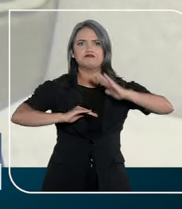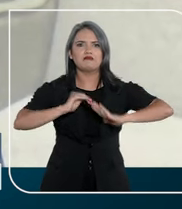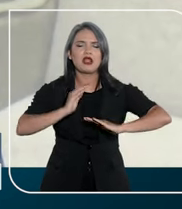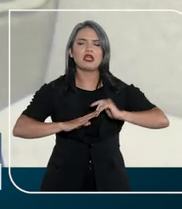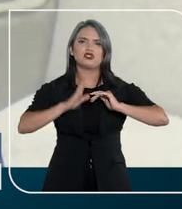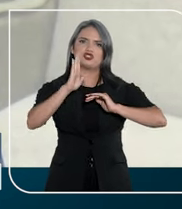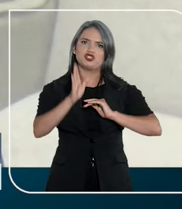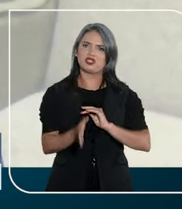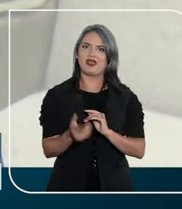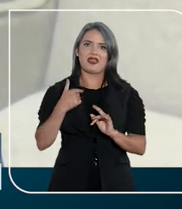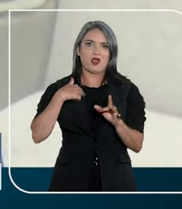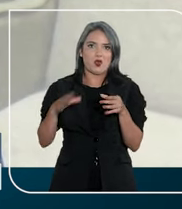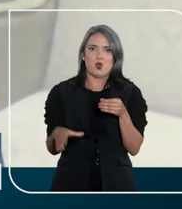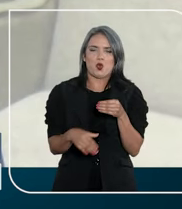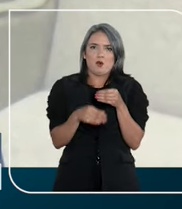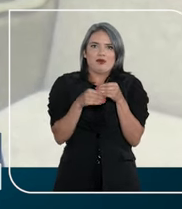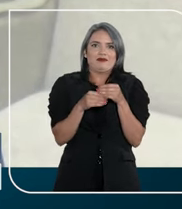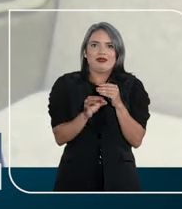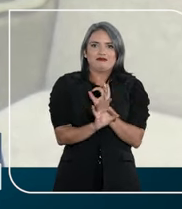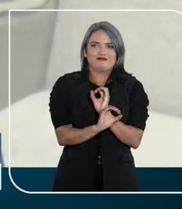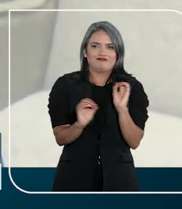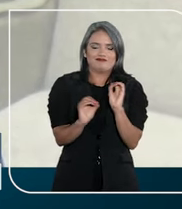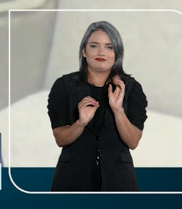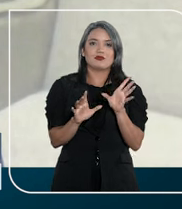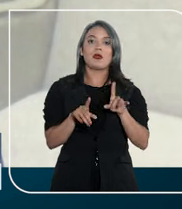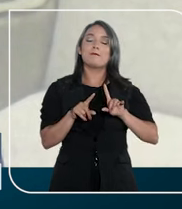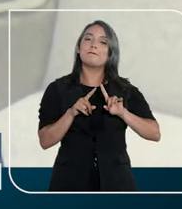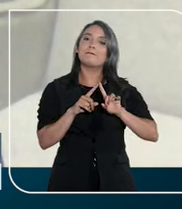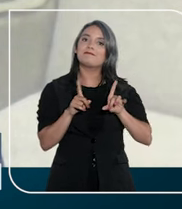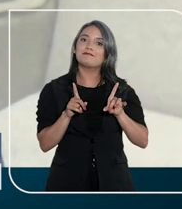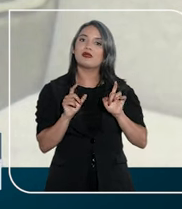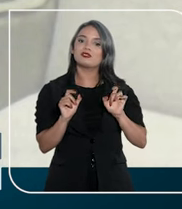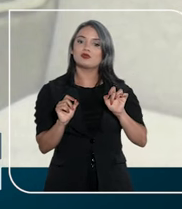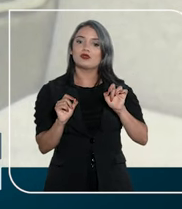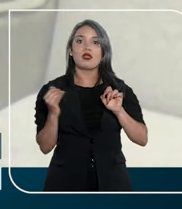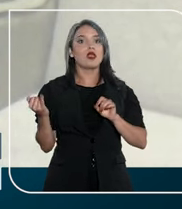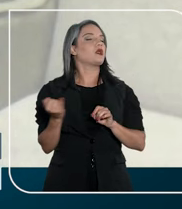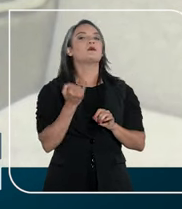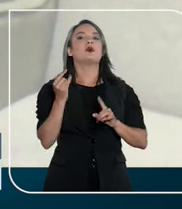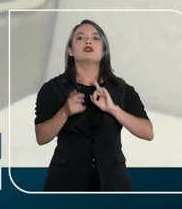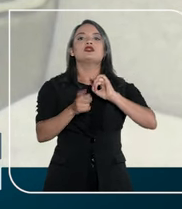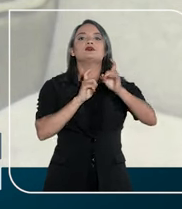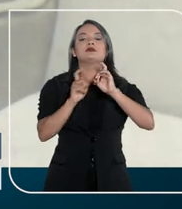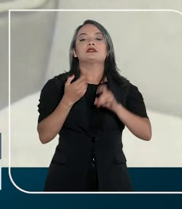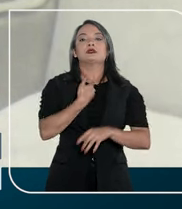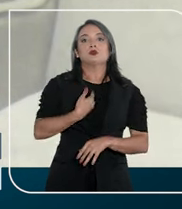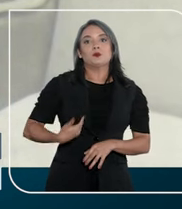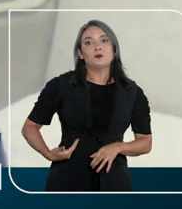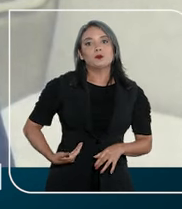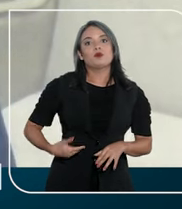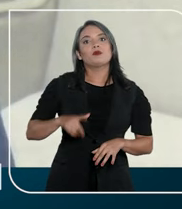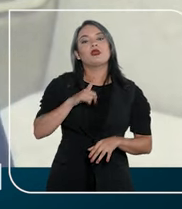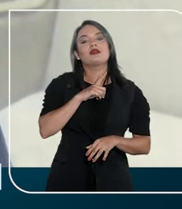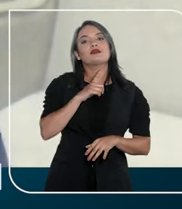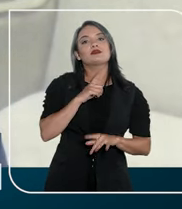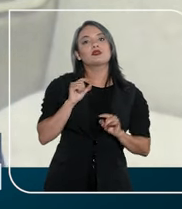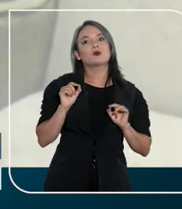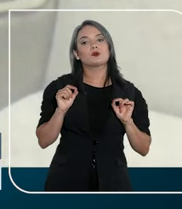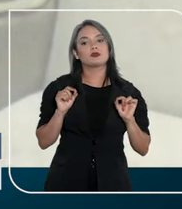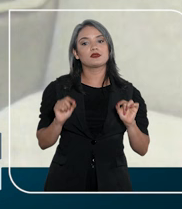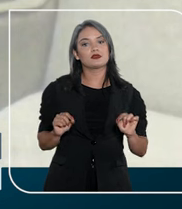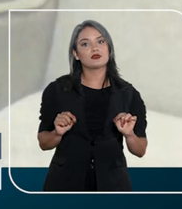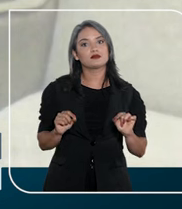muitas considerações a crescer. Apenas dizer que é imprescindível que a administração pública paute seus comportamentos